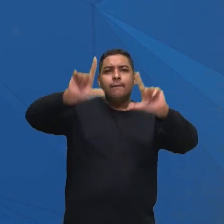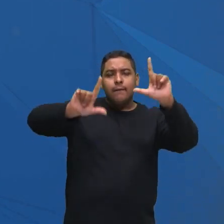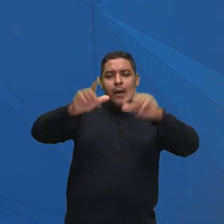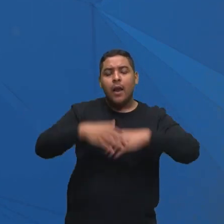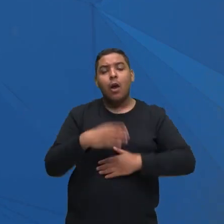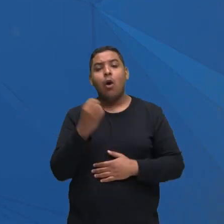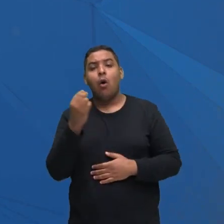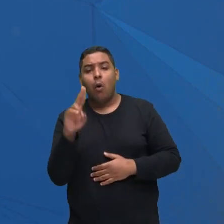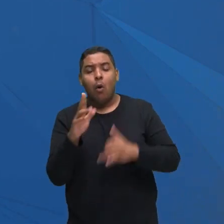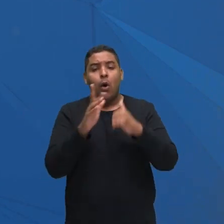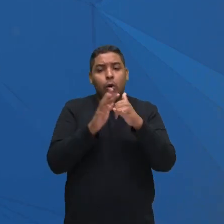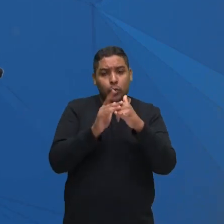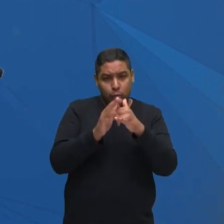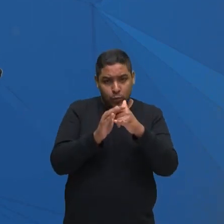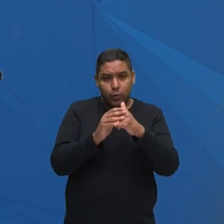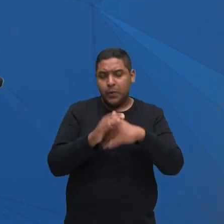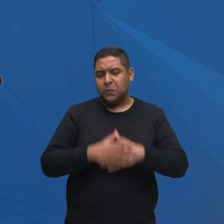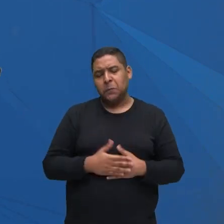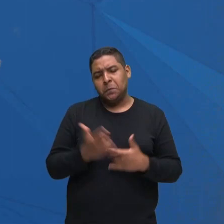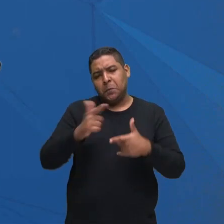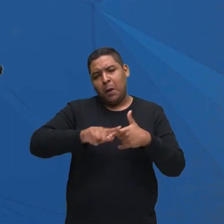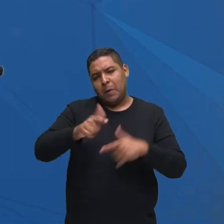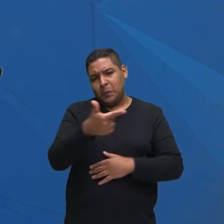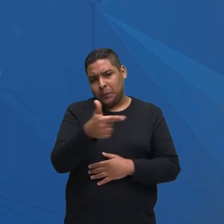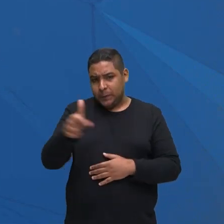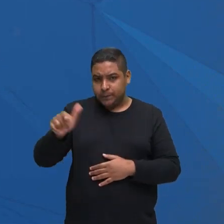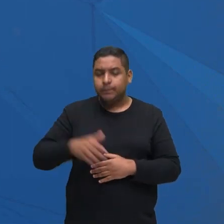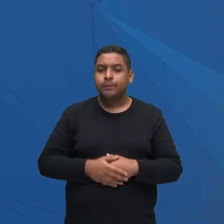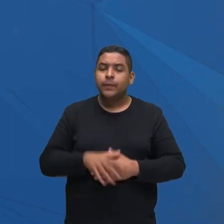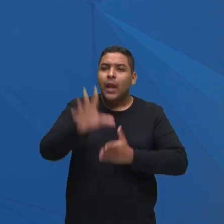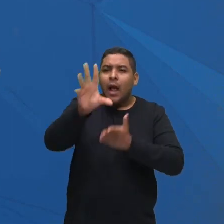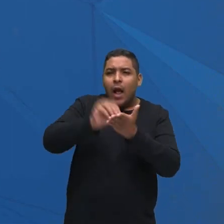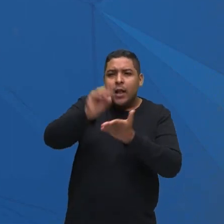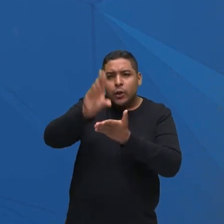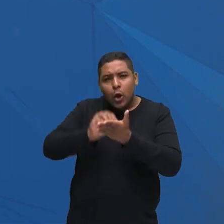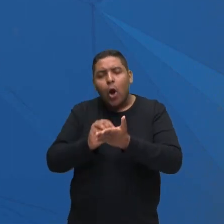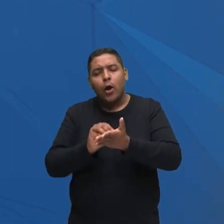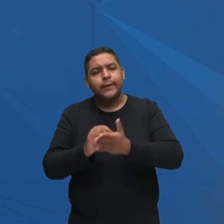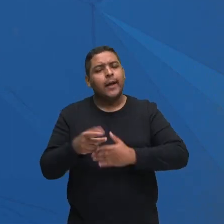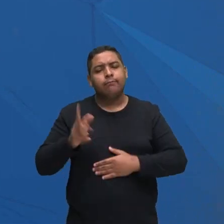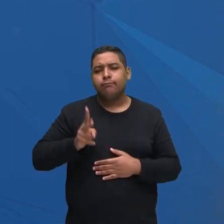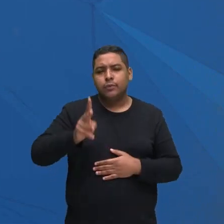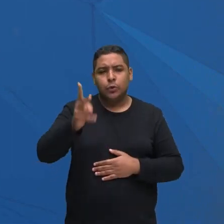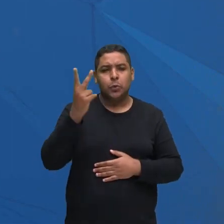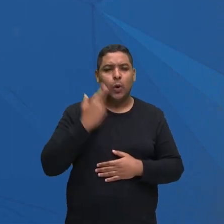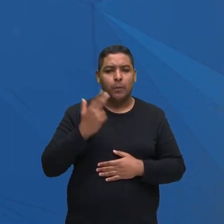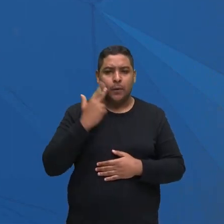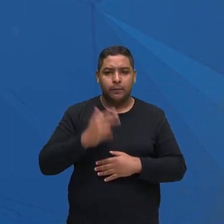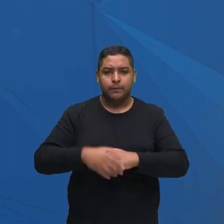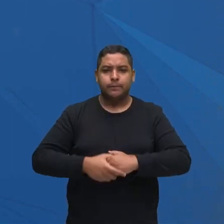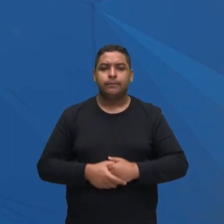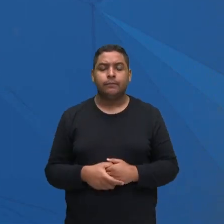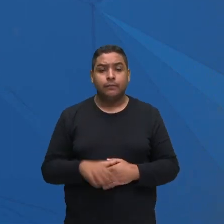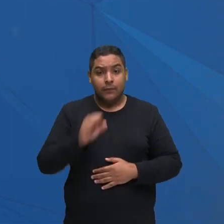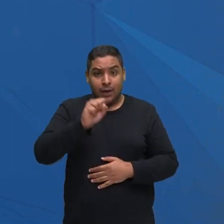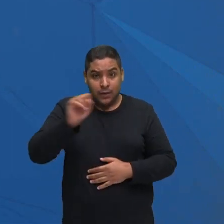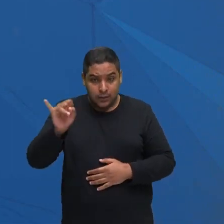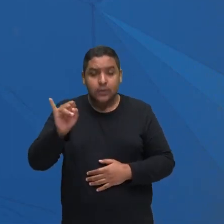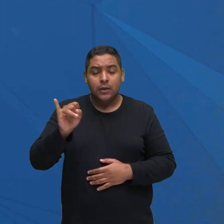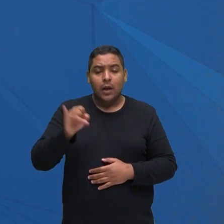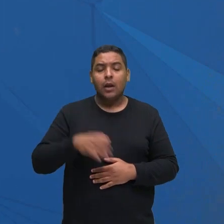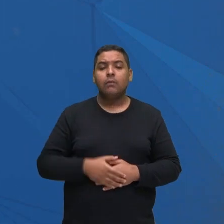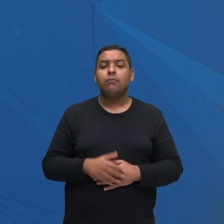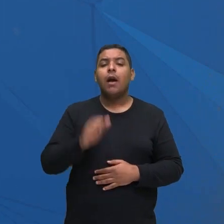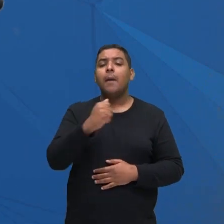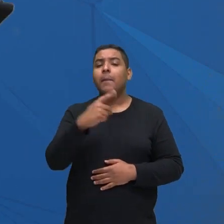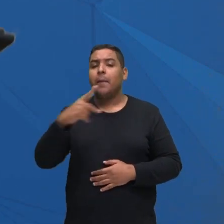pelo nosso canal do YouTube, não tem problema, anota, participa do mesmo jeito. Mas quem estiver participando pelo aplicativo e quiser